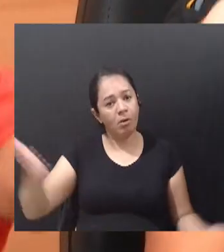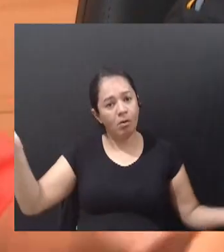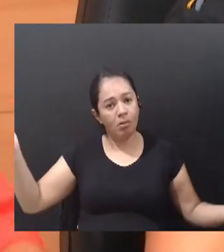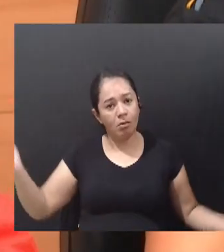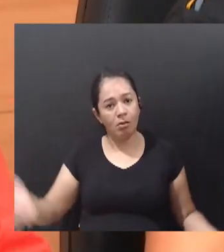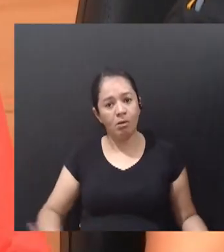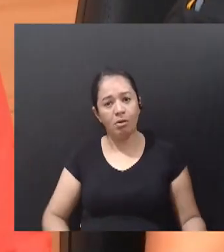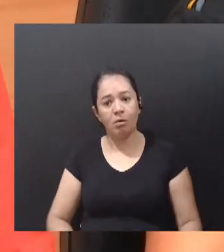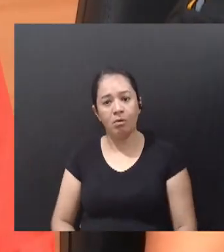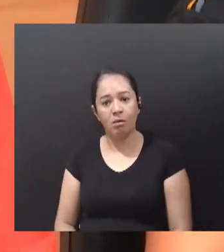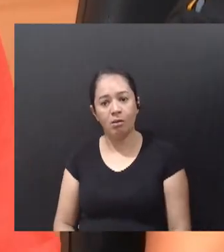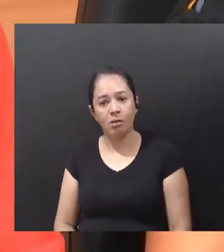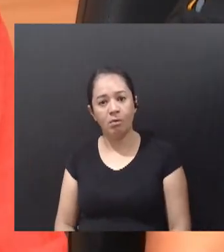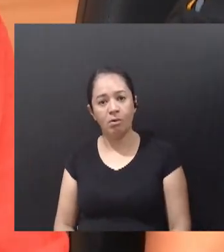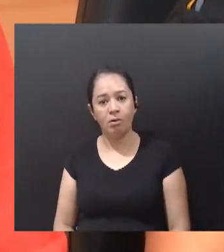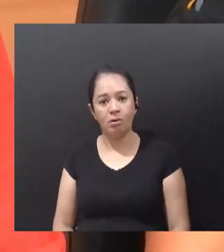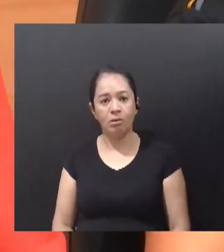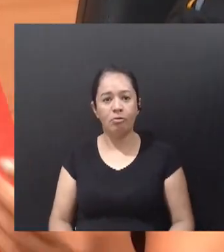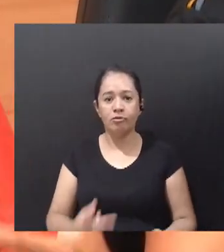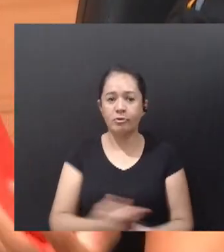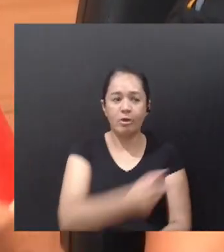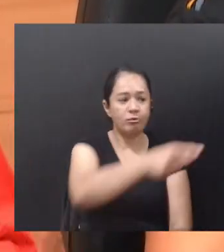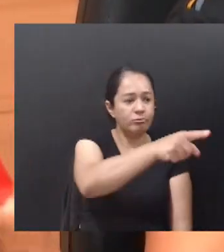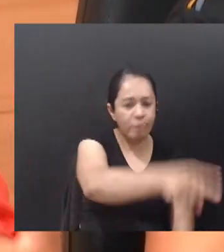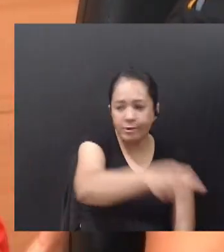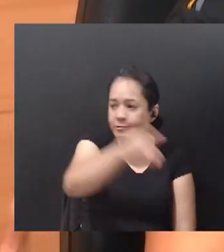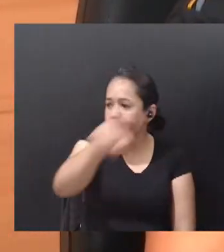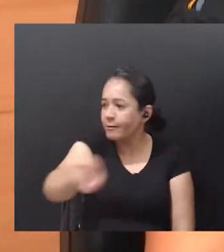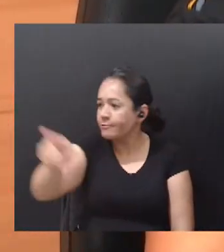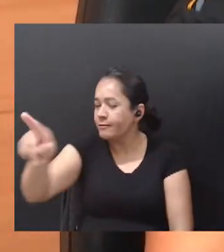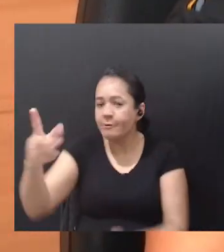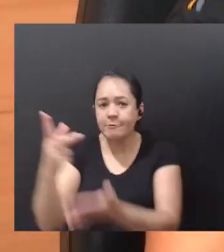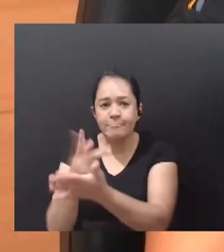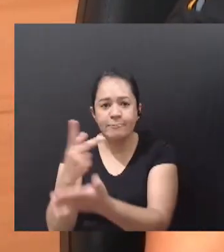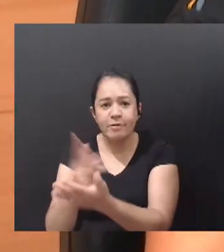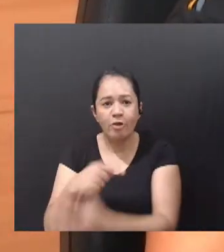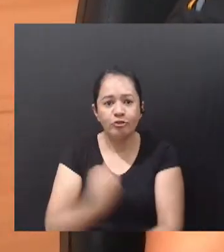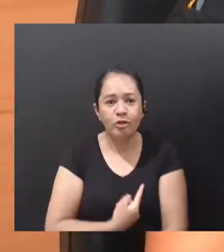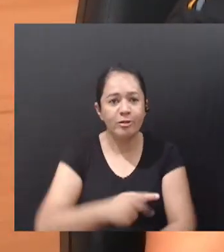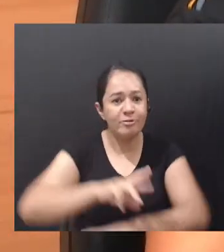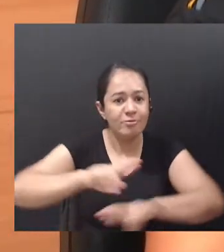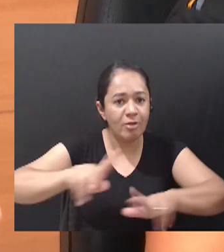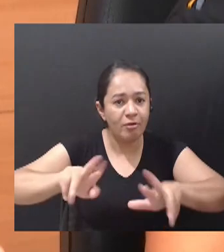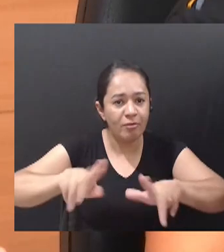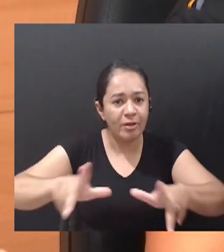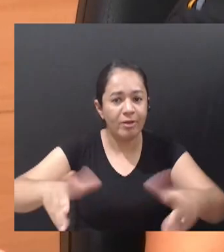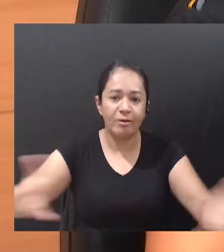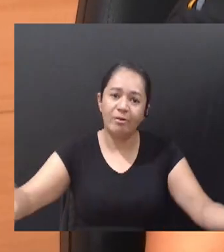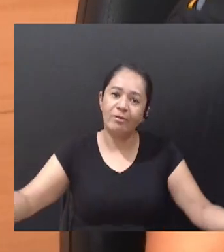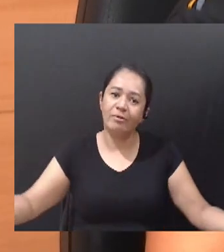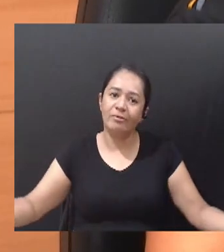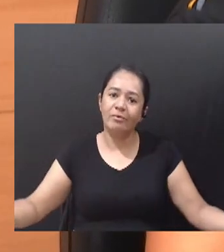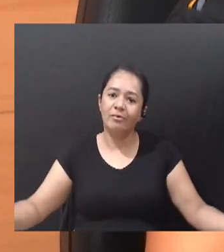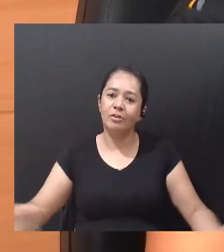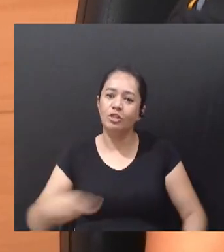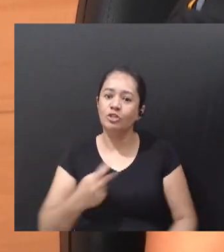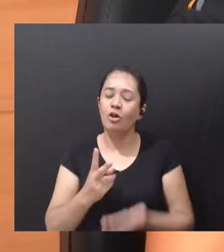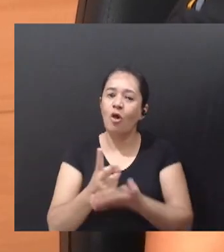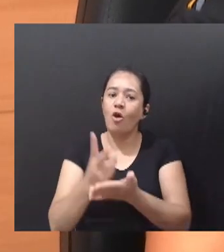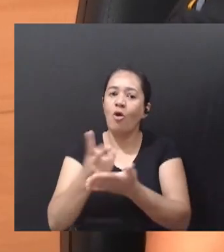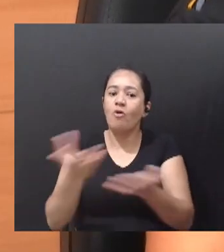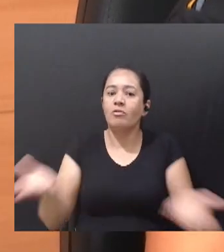Os erros de um, os erros do outro não são os nossos erros. Nós não tivemos